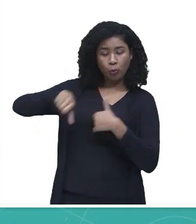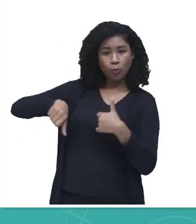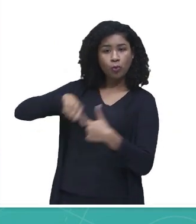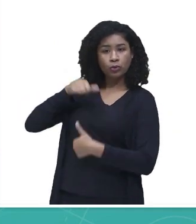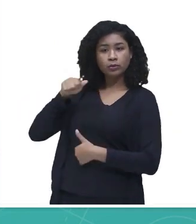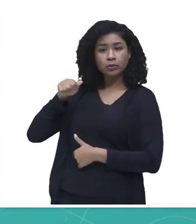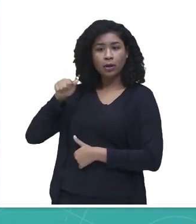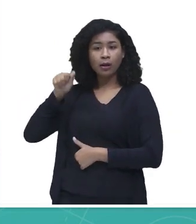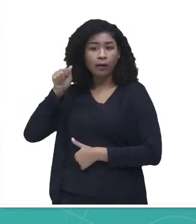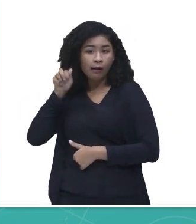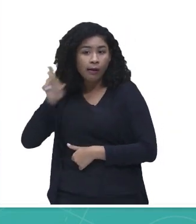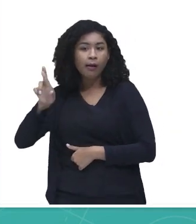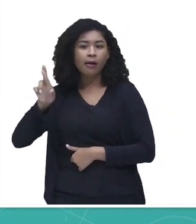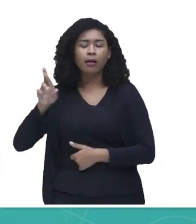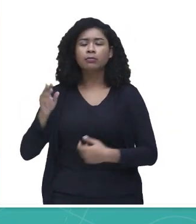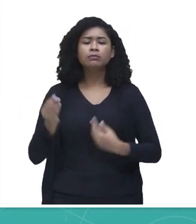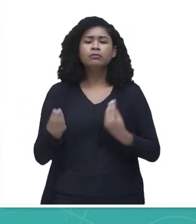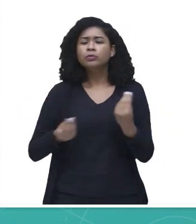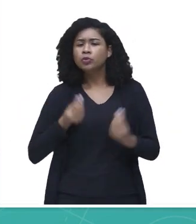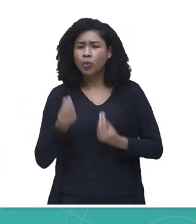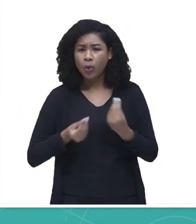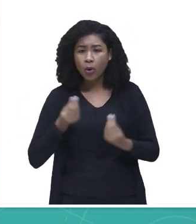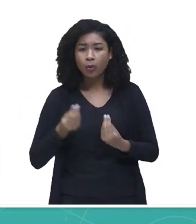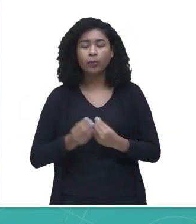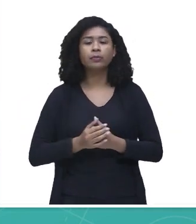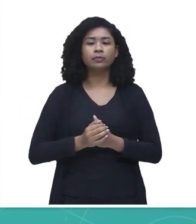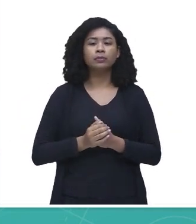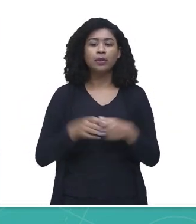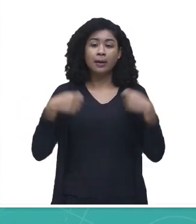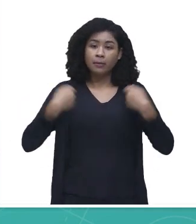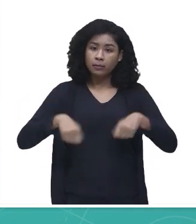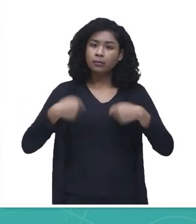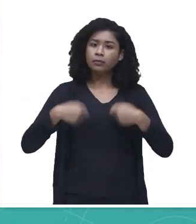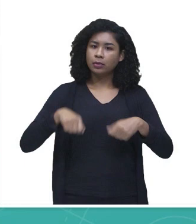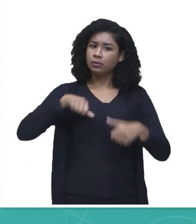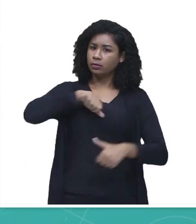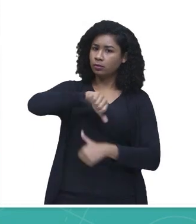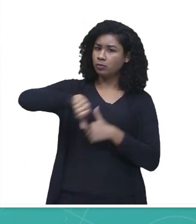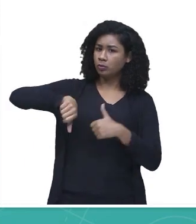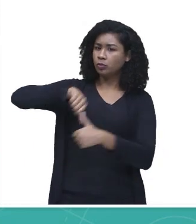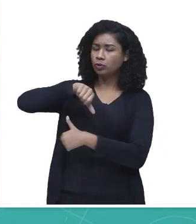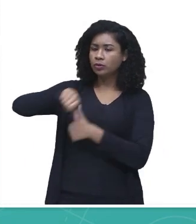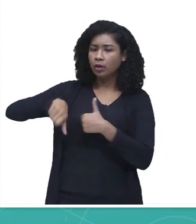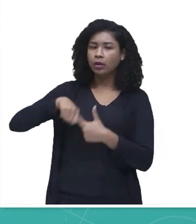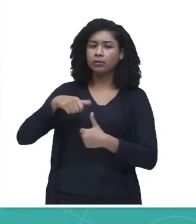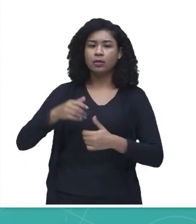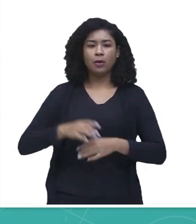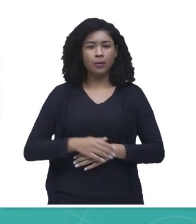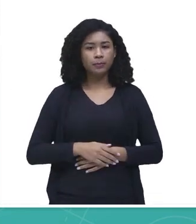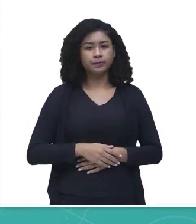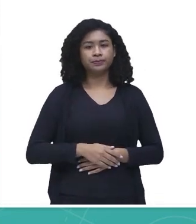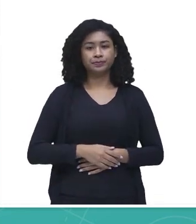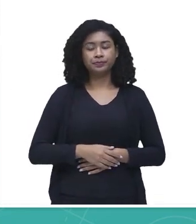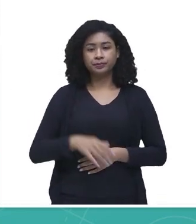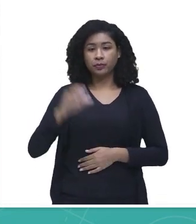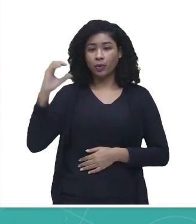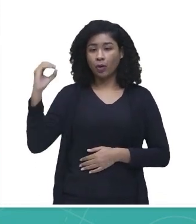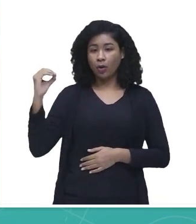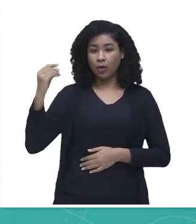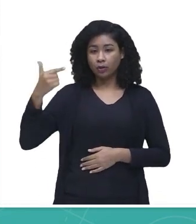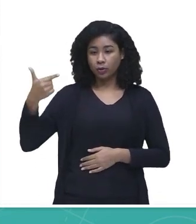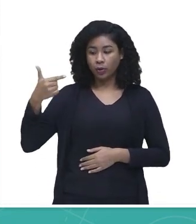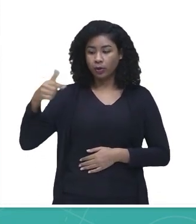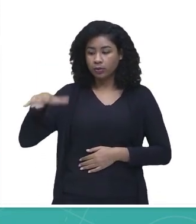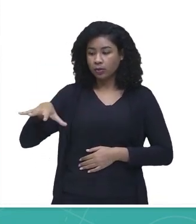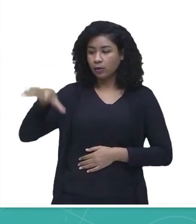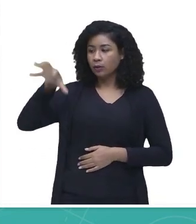entre todos os seres vivos. Então, a gente precisa realizar a troca gasosa, né? Ali colocar o oxigênio para dentro do corpo,